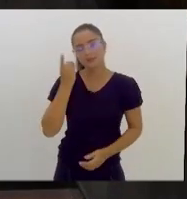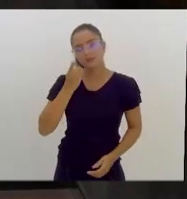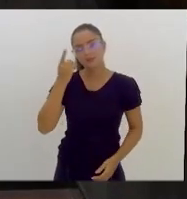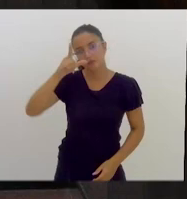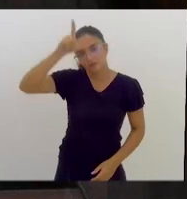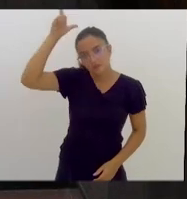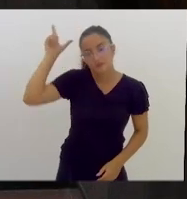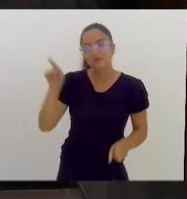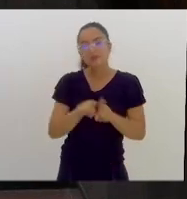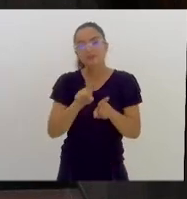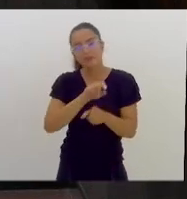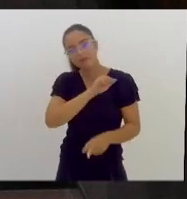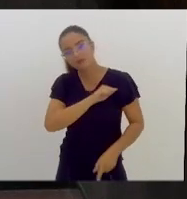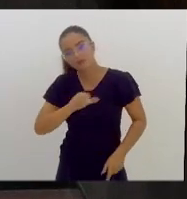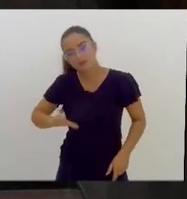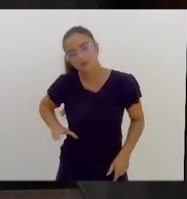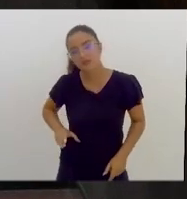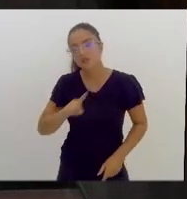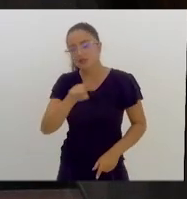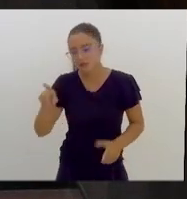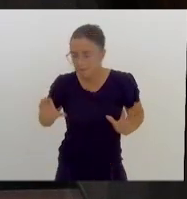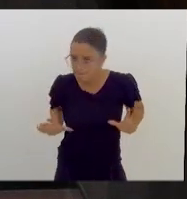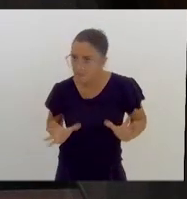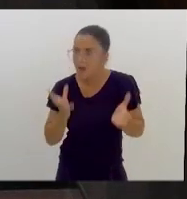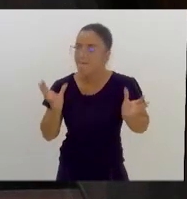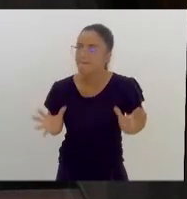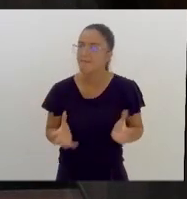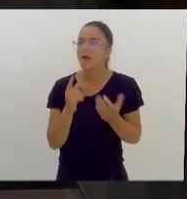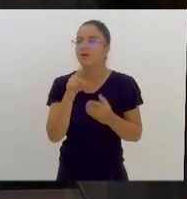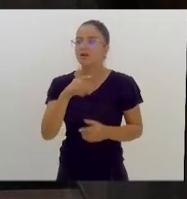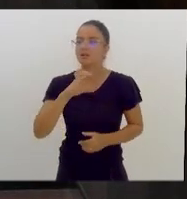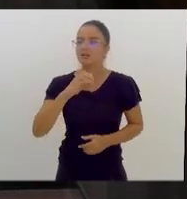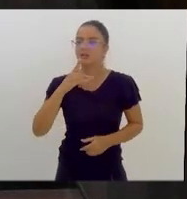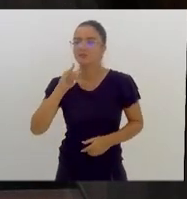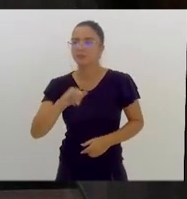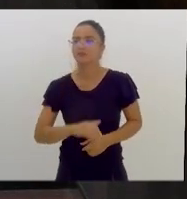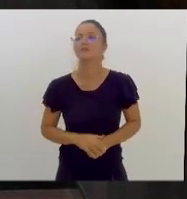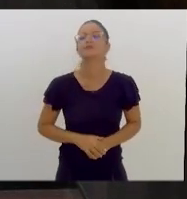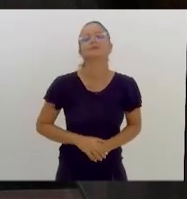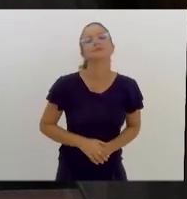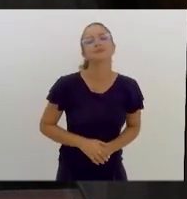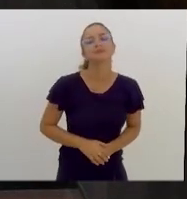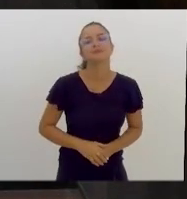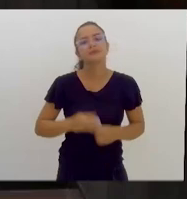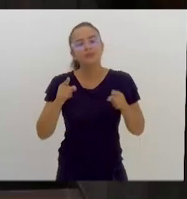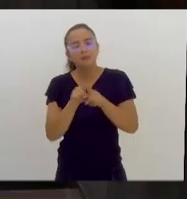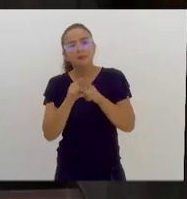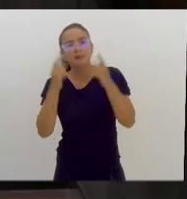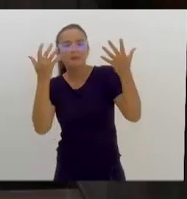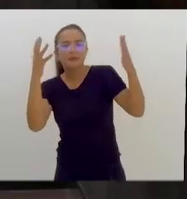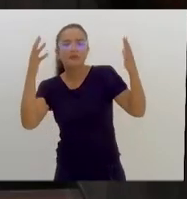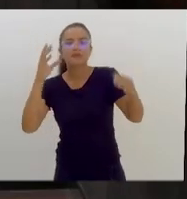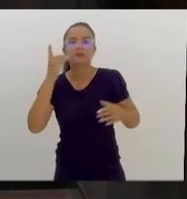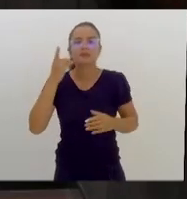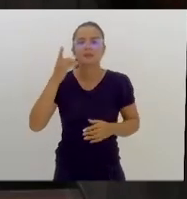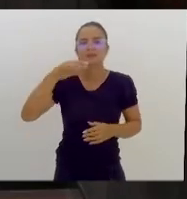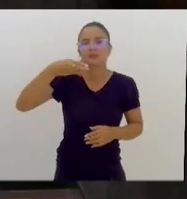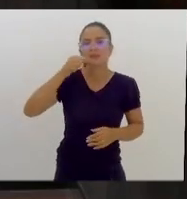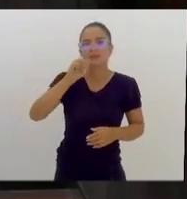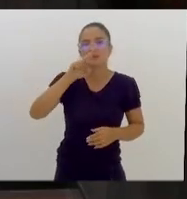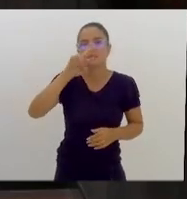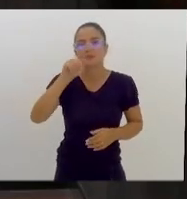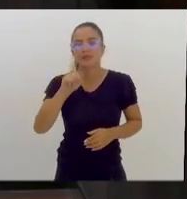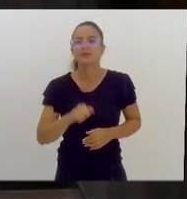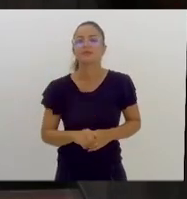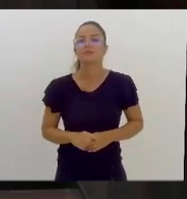deputado André Ciliano, que foram os motivadores dessa CPI. Parabenizar a deputada Marta Rocha como vice-presidente